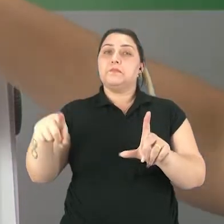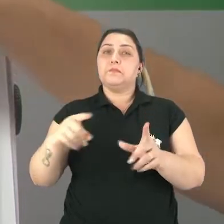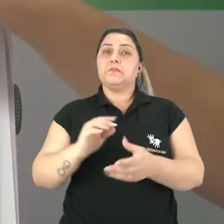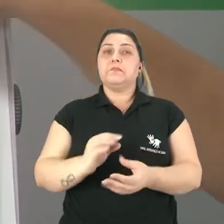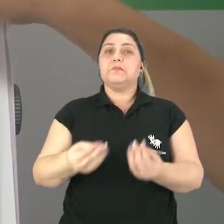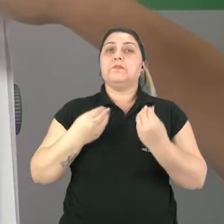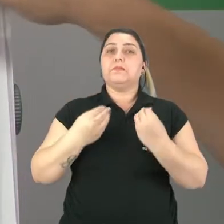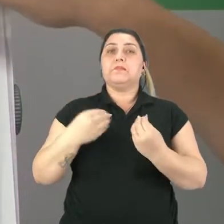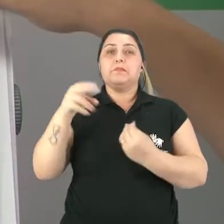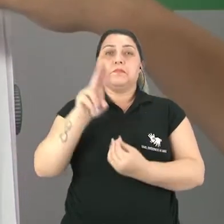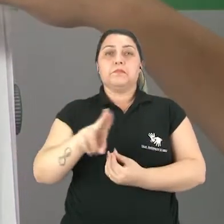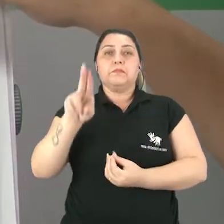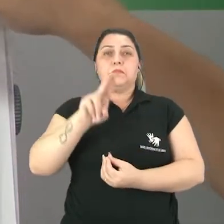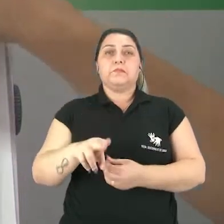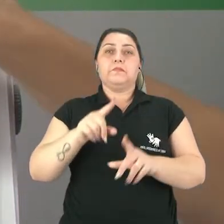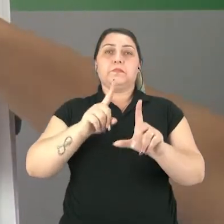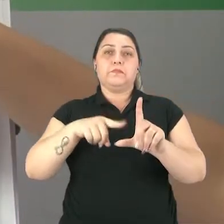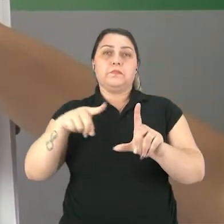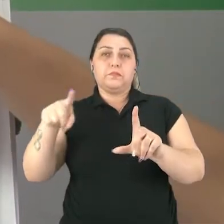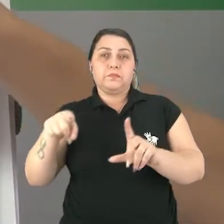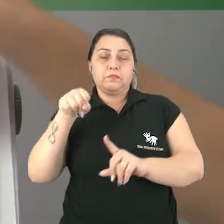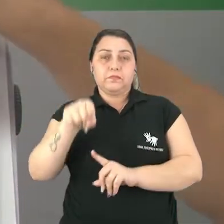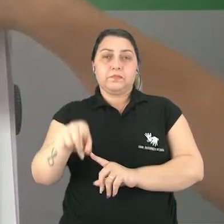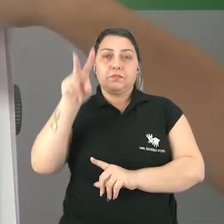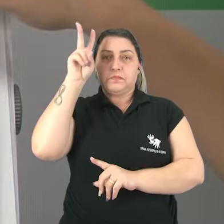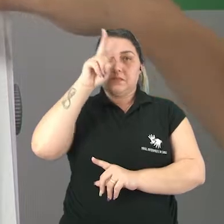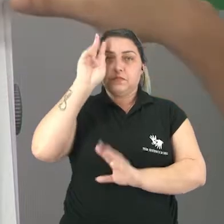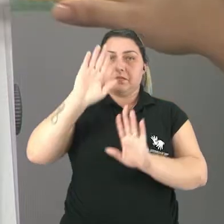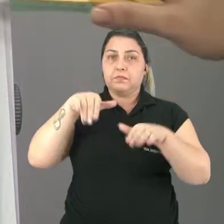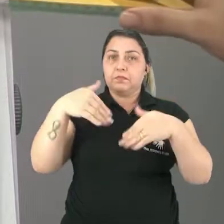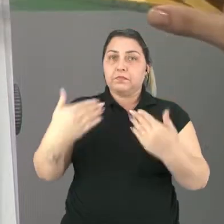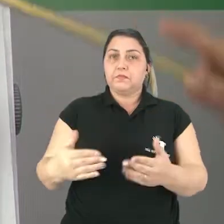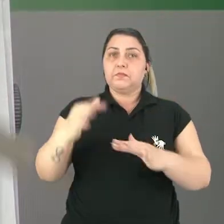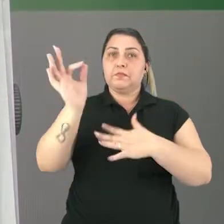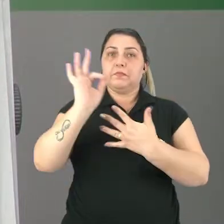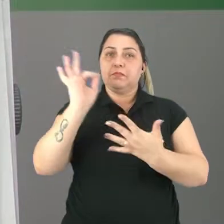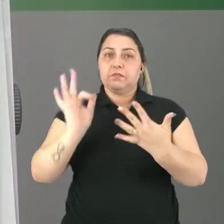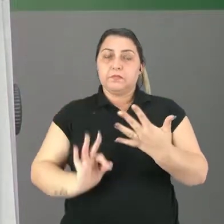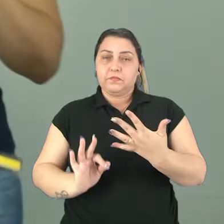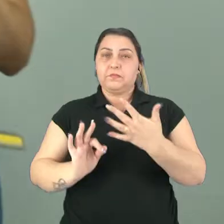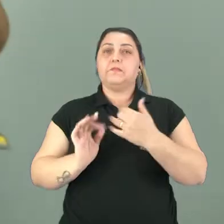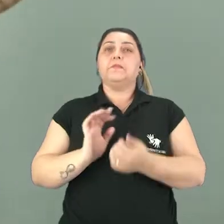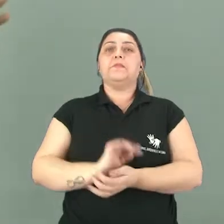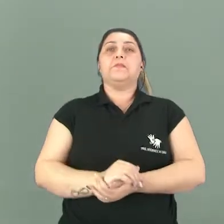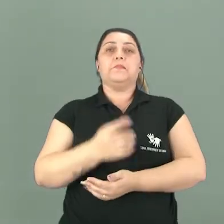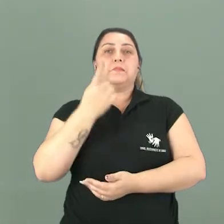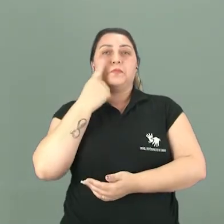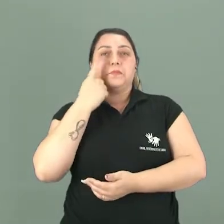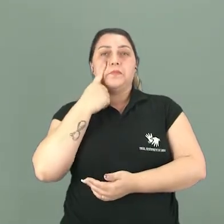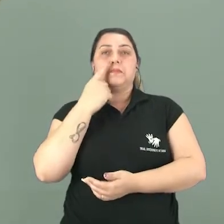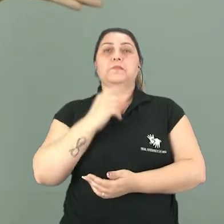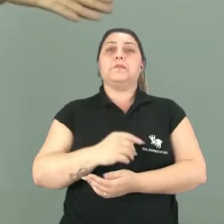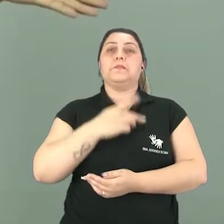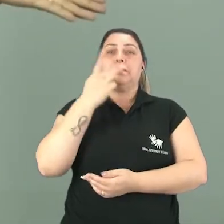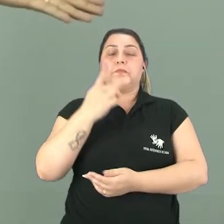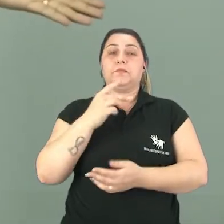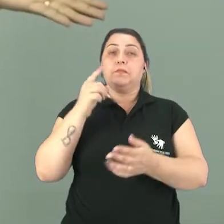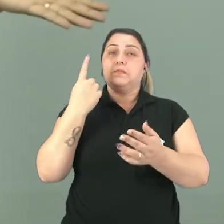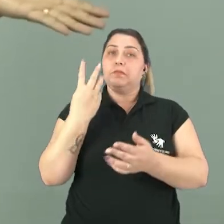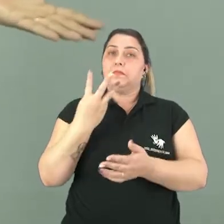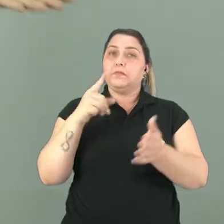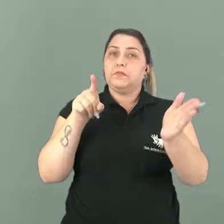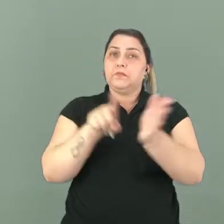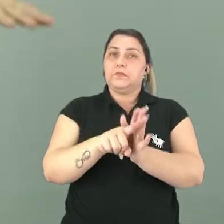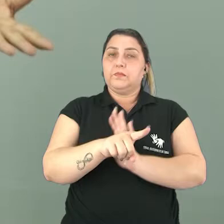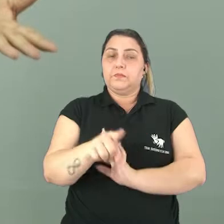Para que usamos um gráfico? Vocês lembram quais são os elementos de um gráfico? Olhem só, acabei de fazer 3 perguntinhas